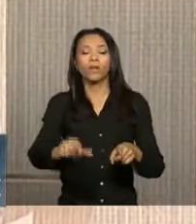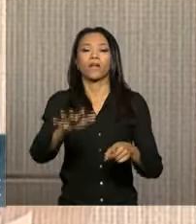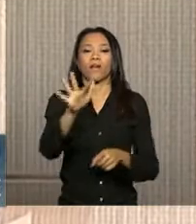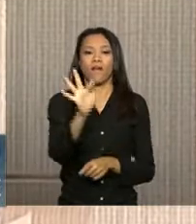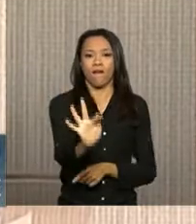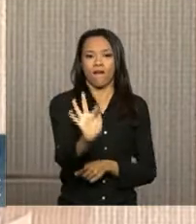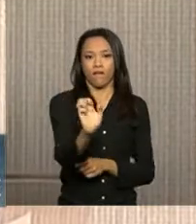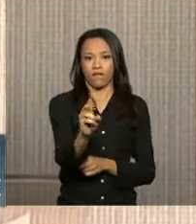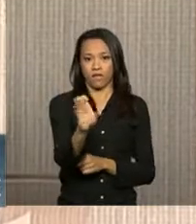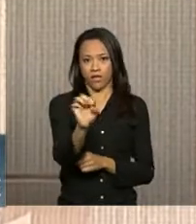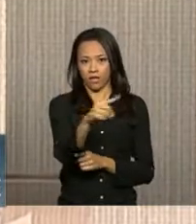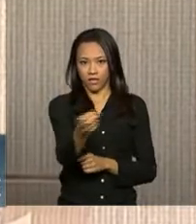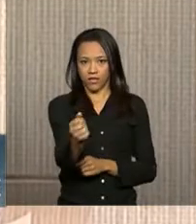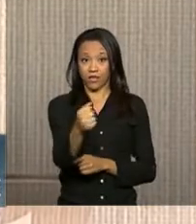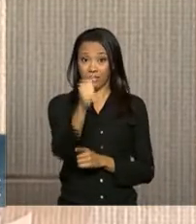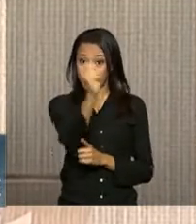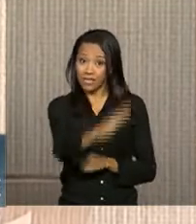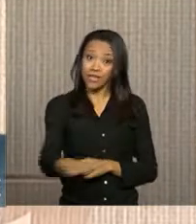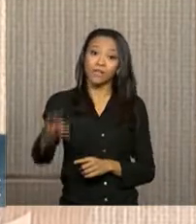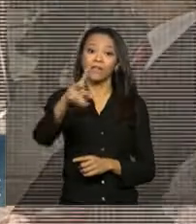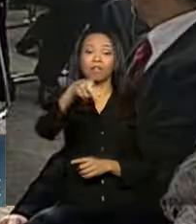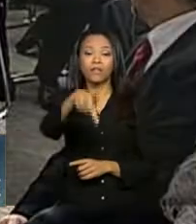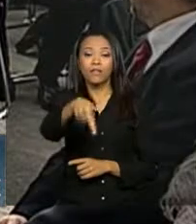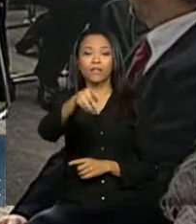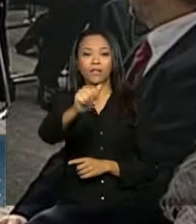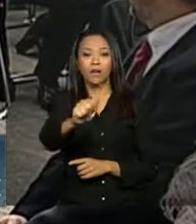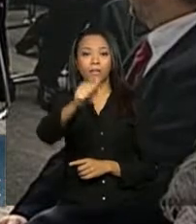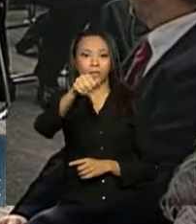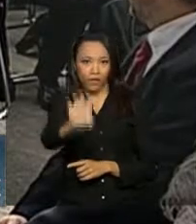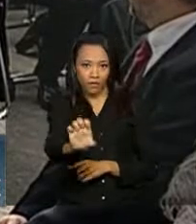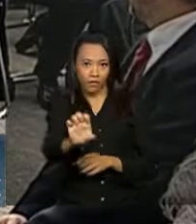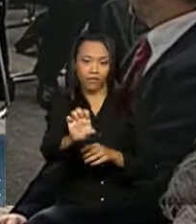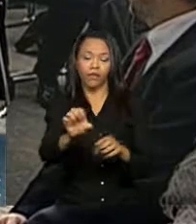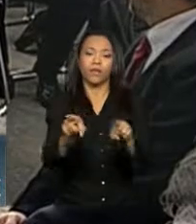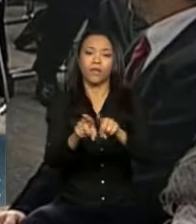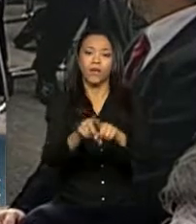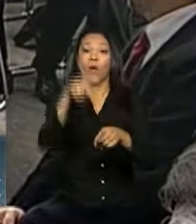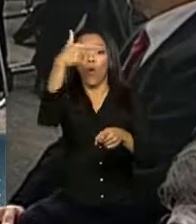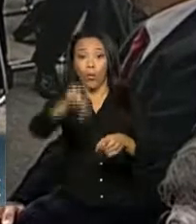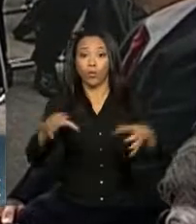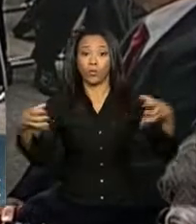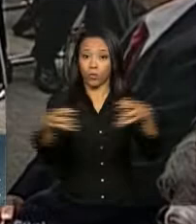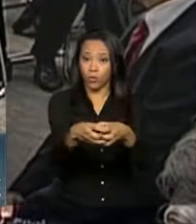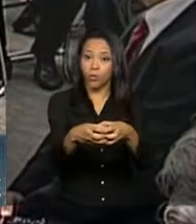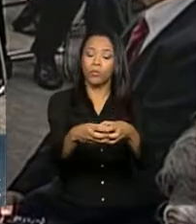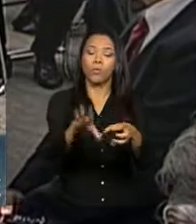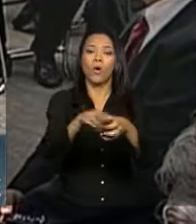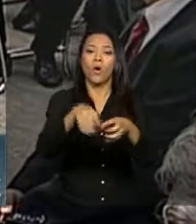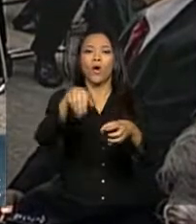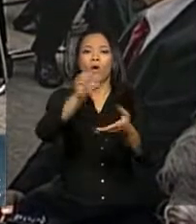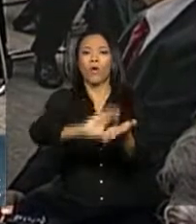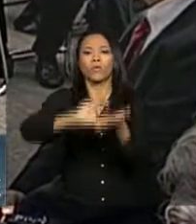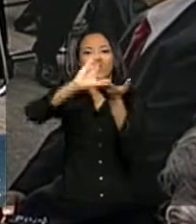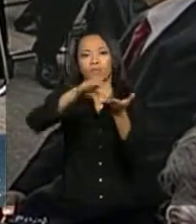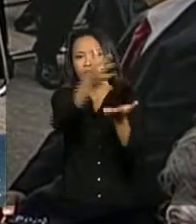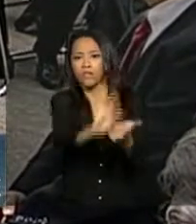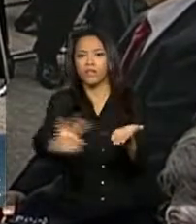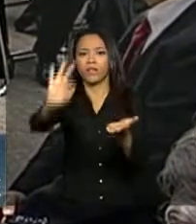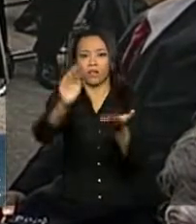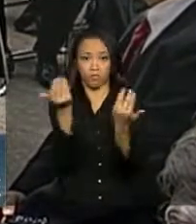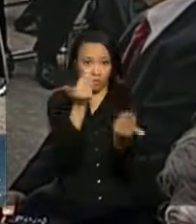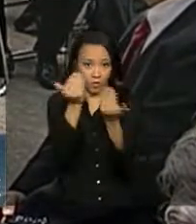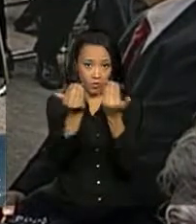das apaes ana beatriz lang leite conselho federal de psicologia marisa monteiro